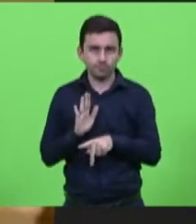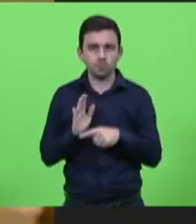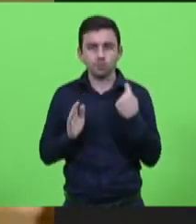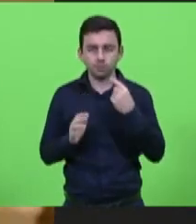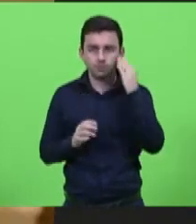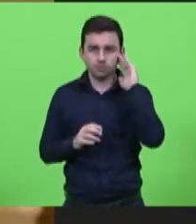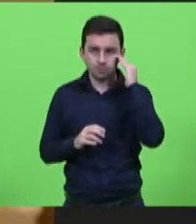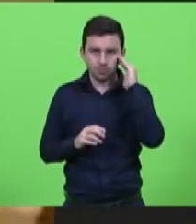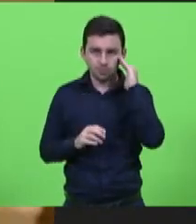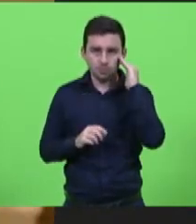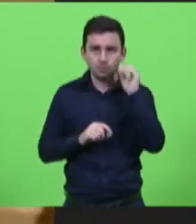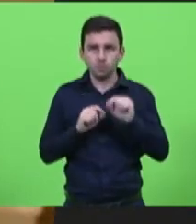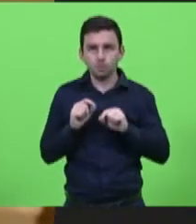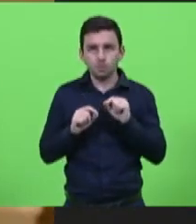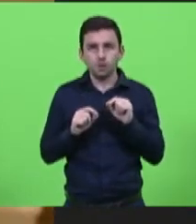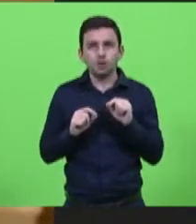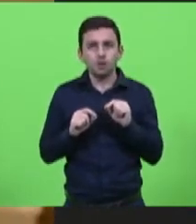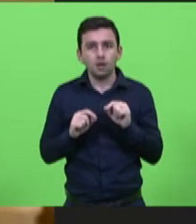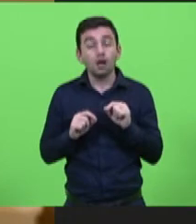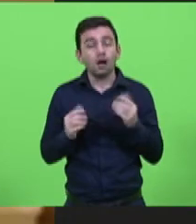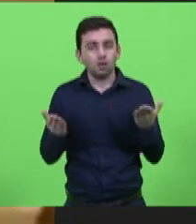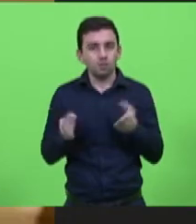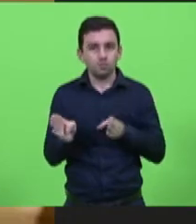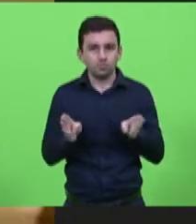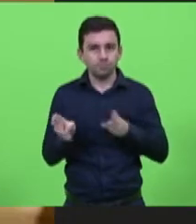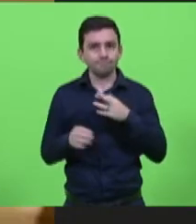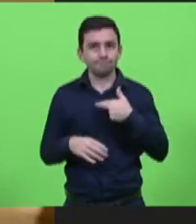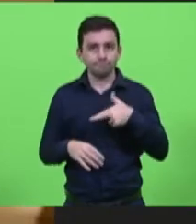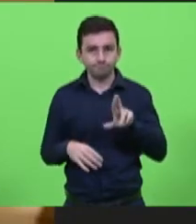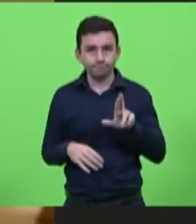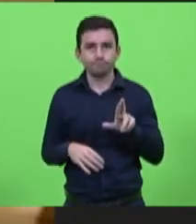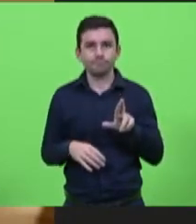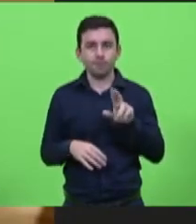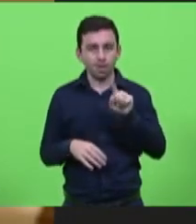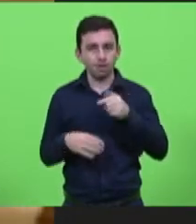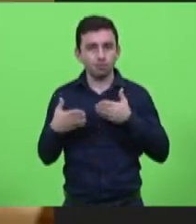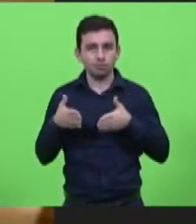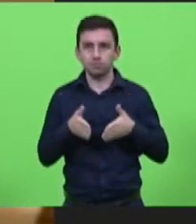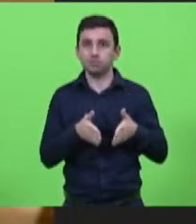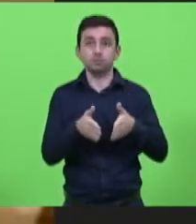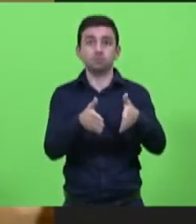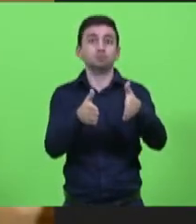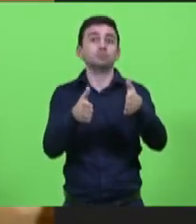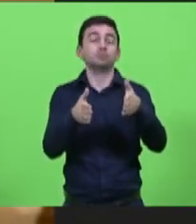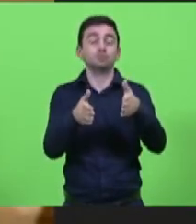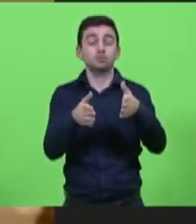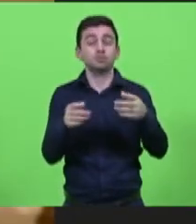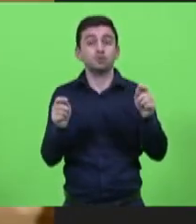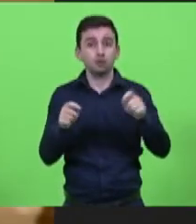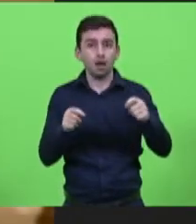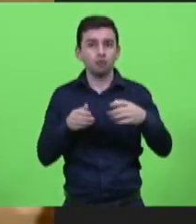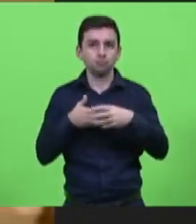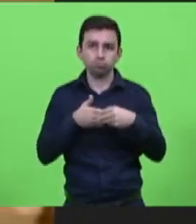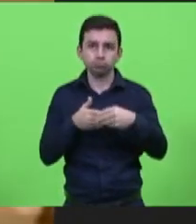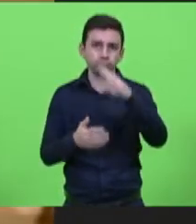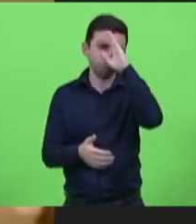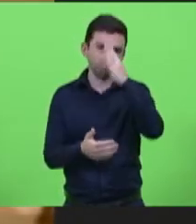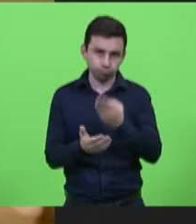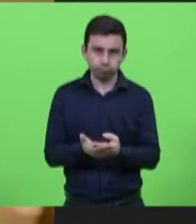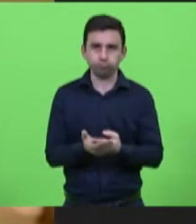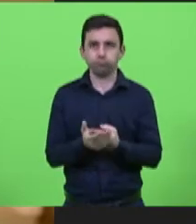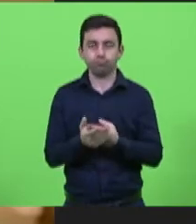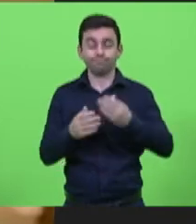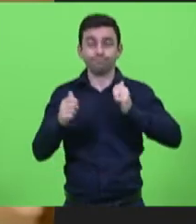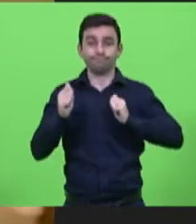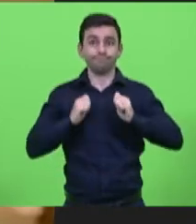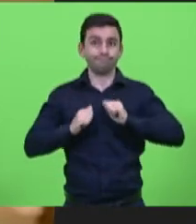entendemos que, nesse momento, a religião, que é um caminho muito grande para a condução nossa da fé, da esperança,